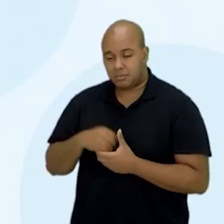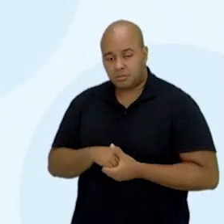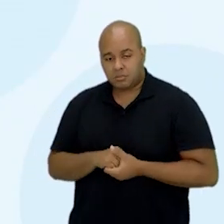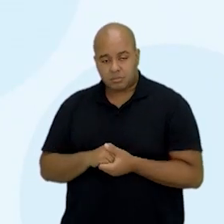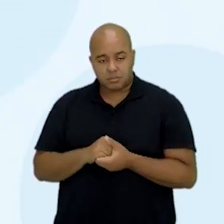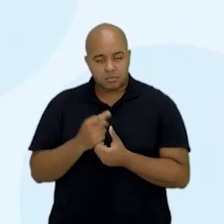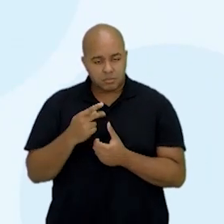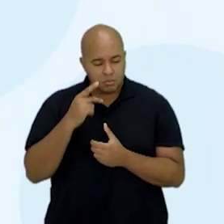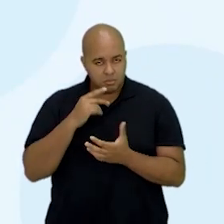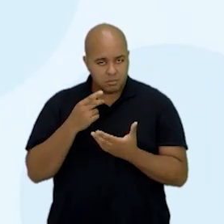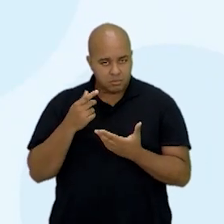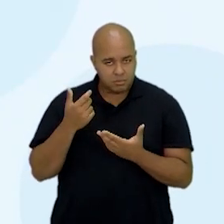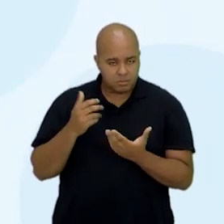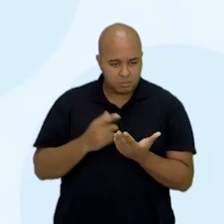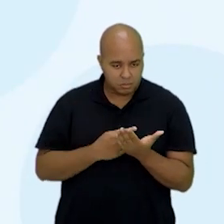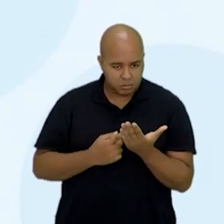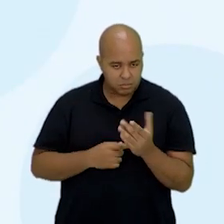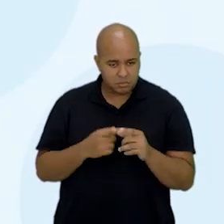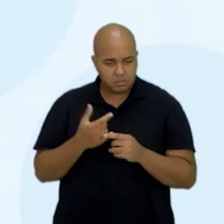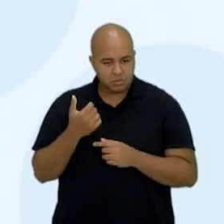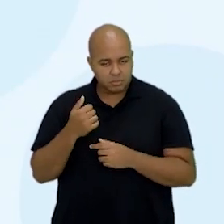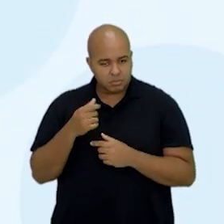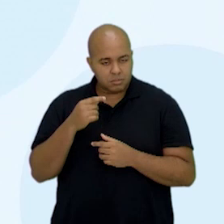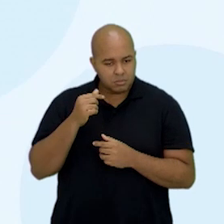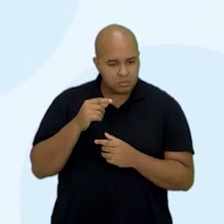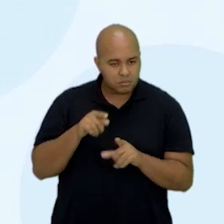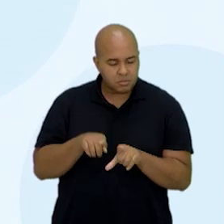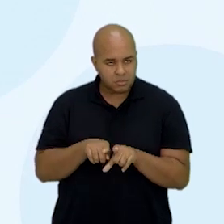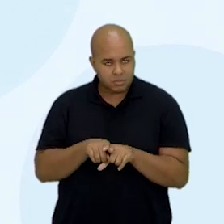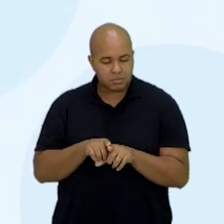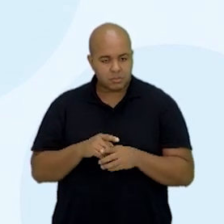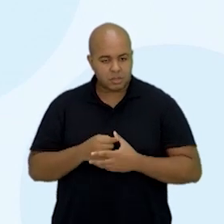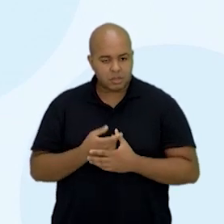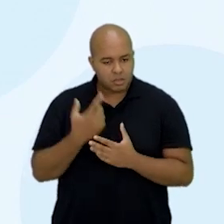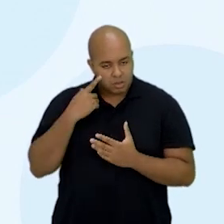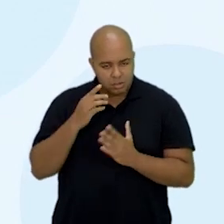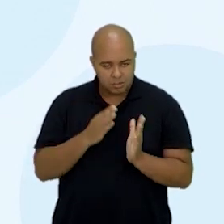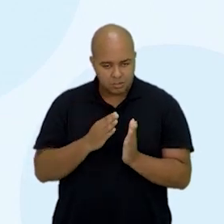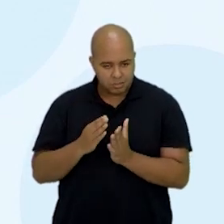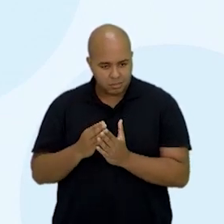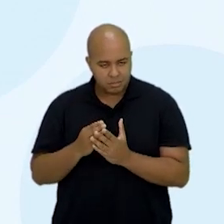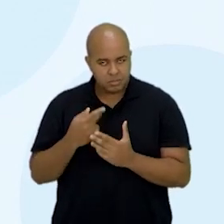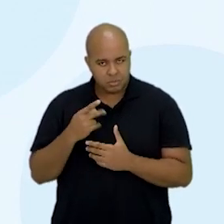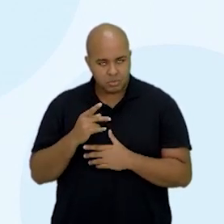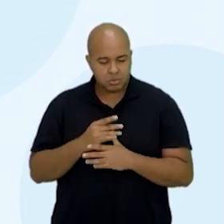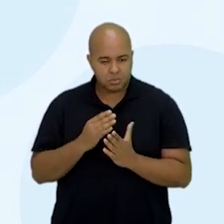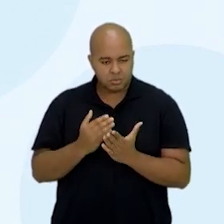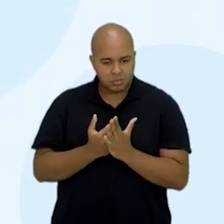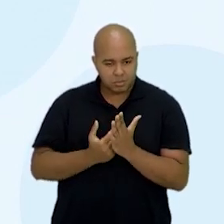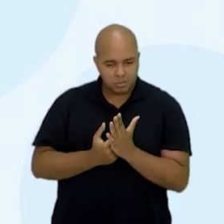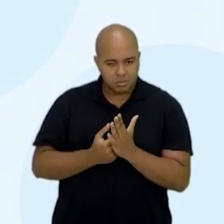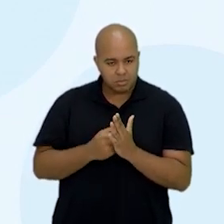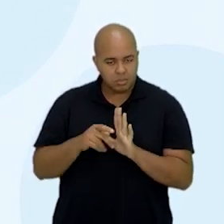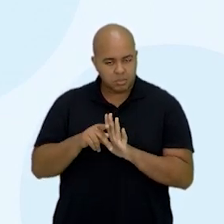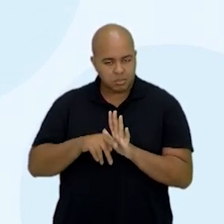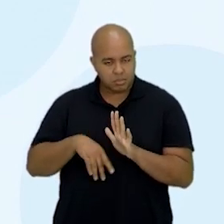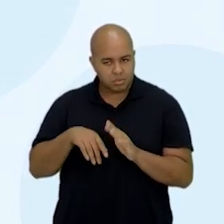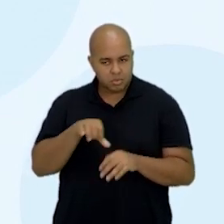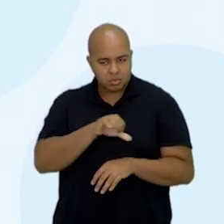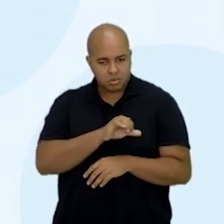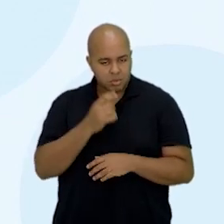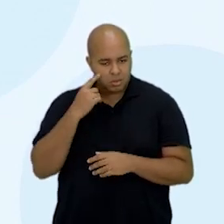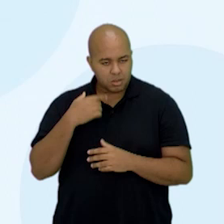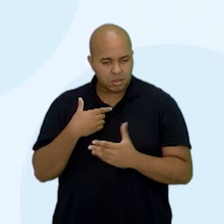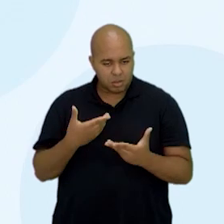de York o seu caderno apenas uma caneta um lápis a sua apostila currículo em ação do nono ano